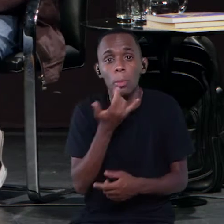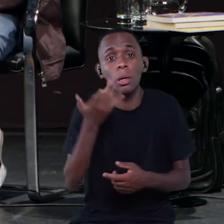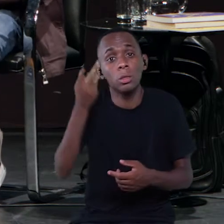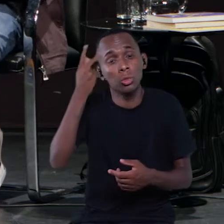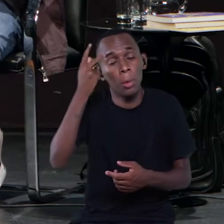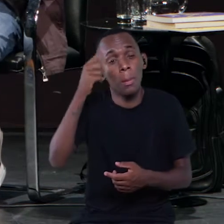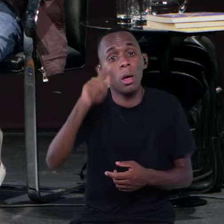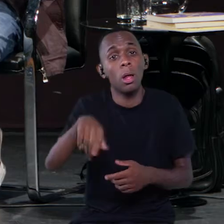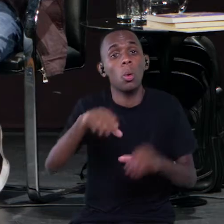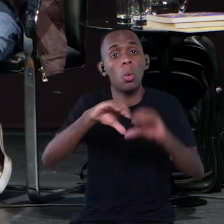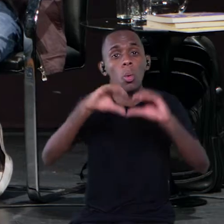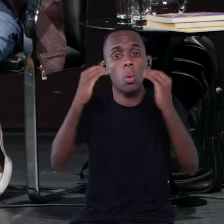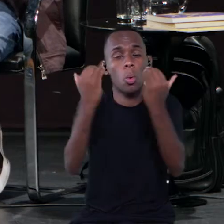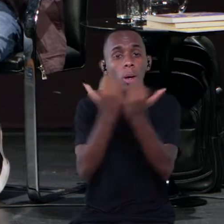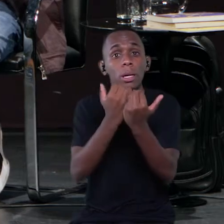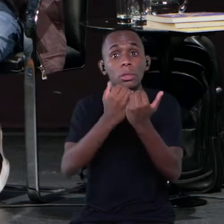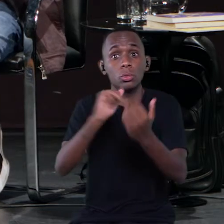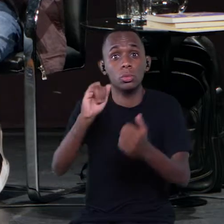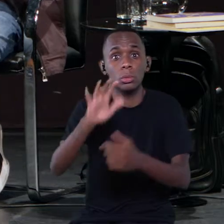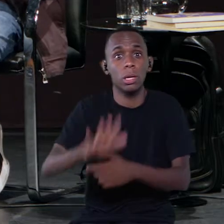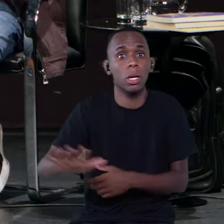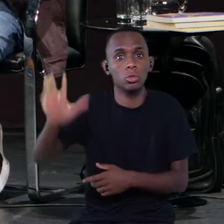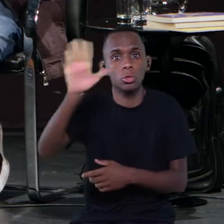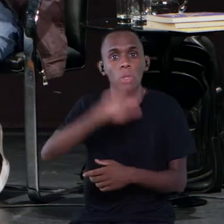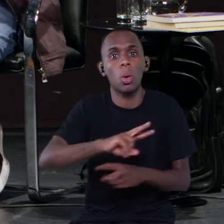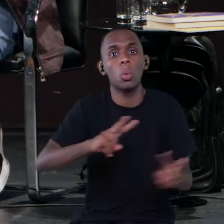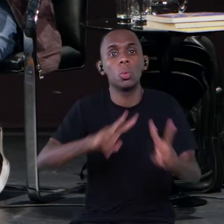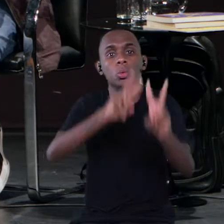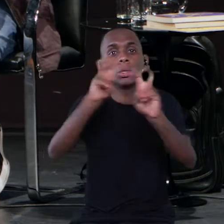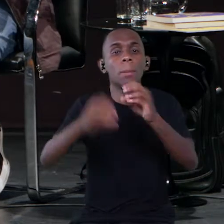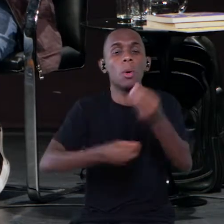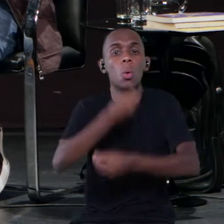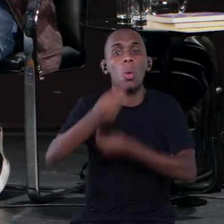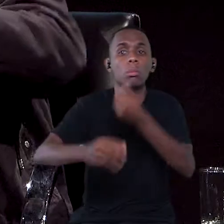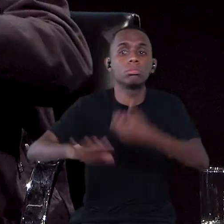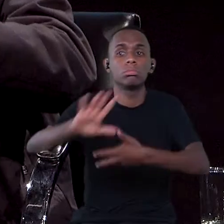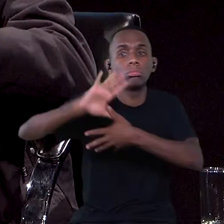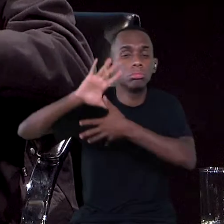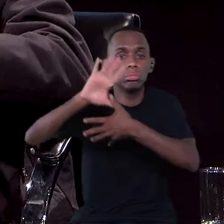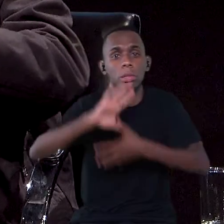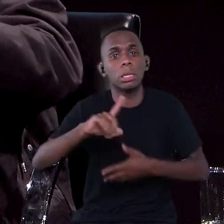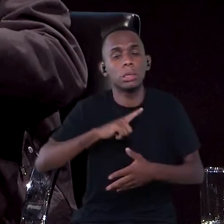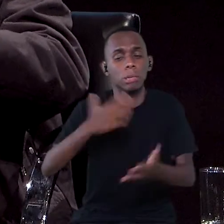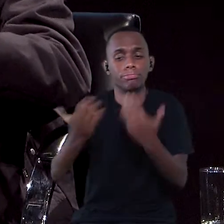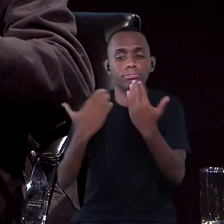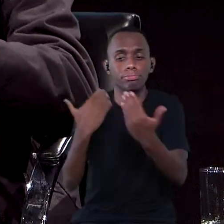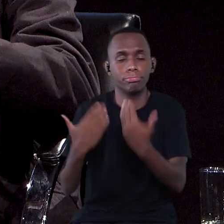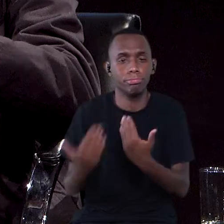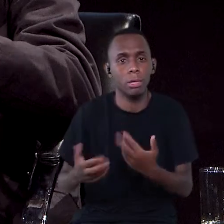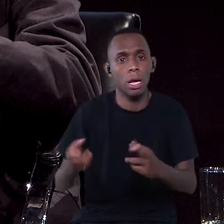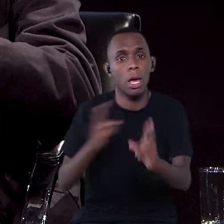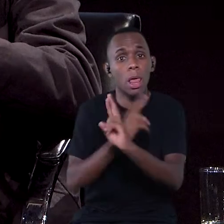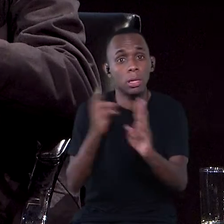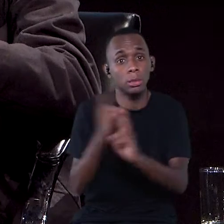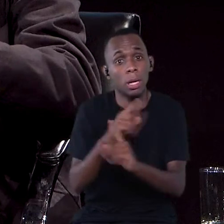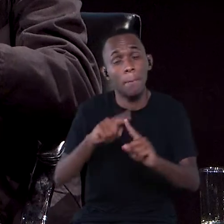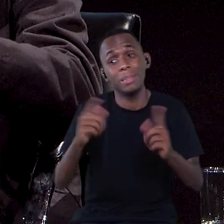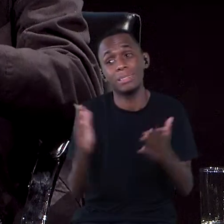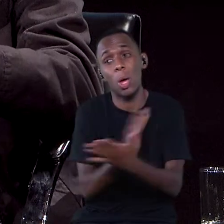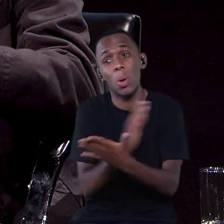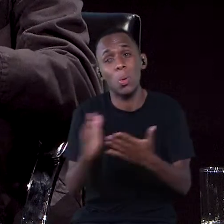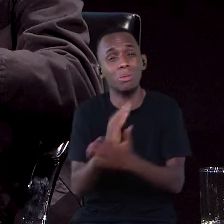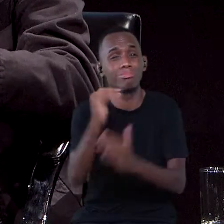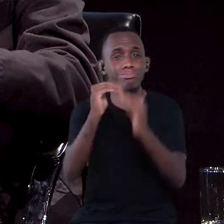internacional em que um dos tópicos que se discutia era exatamente como que na América Latina você tem várias relações de convivialidade e algumas